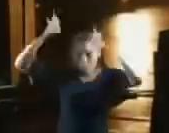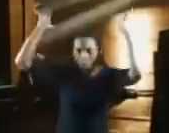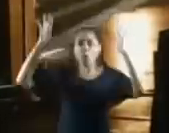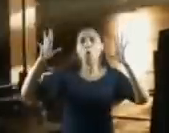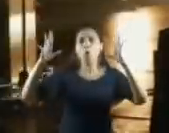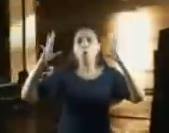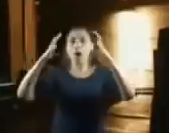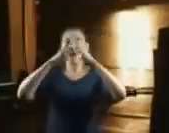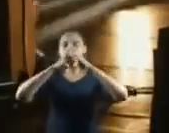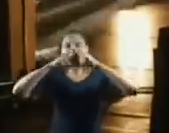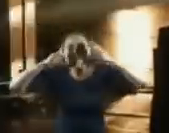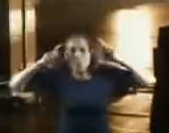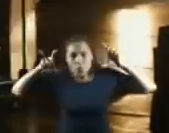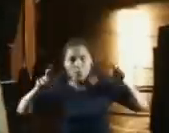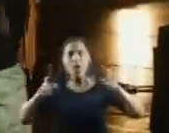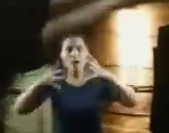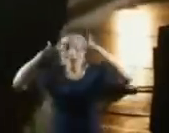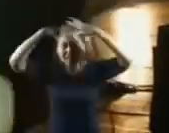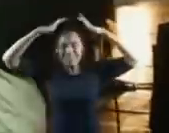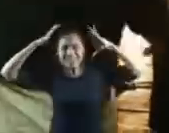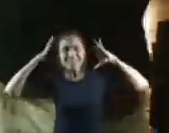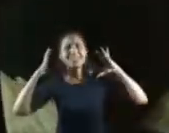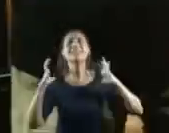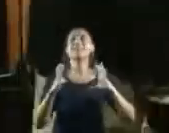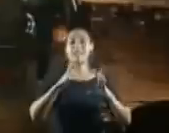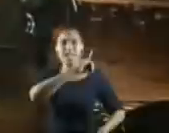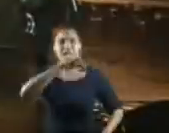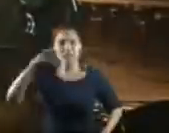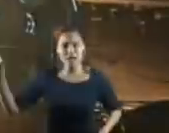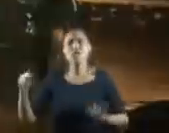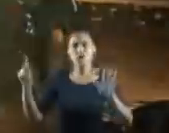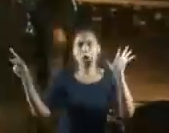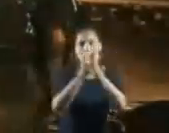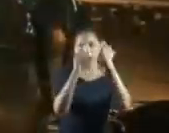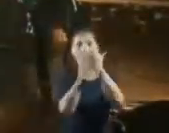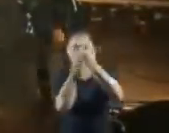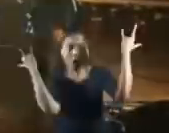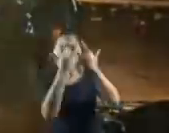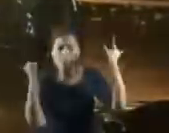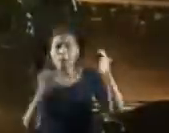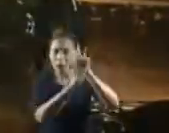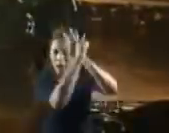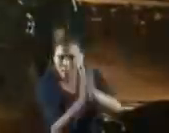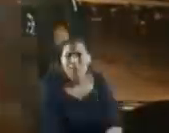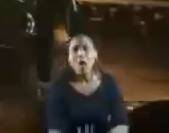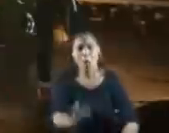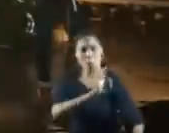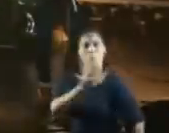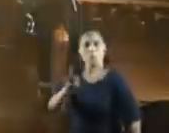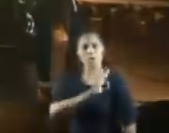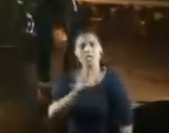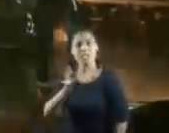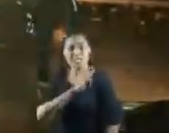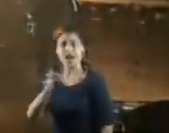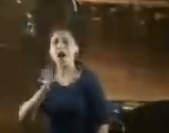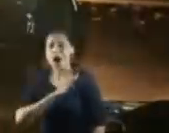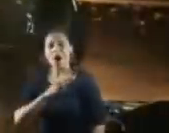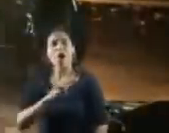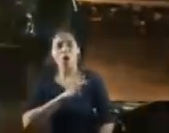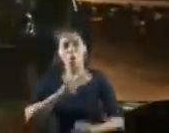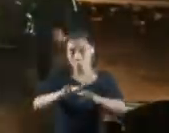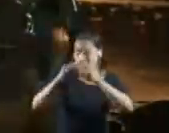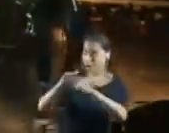capacete, instrumentos do capital. Repressão policial, instrumento